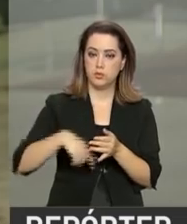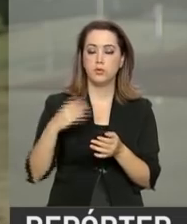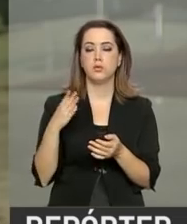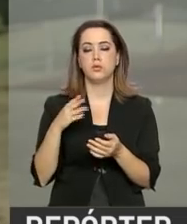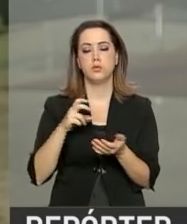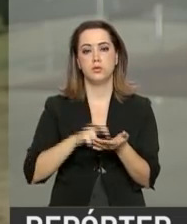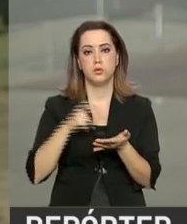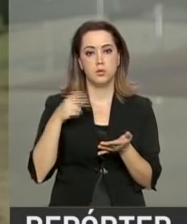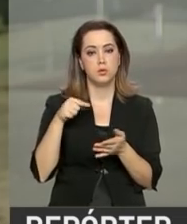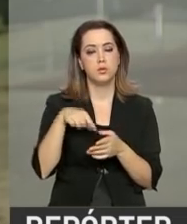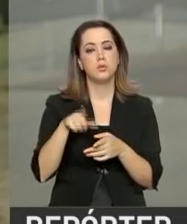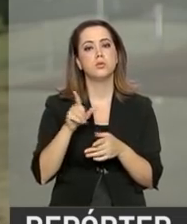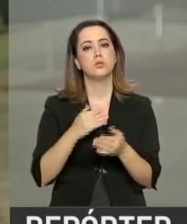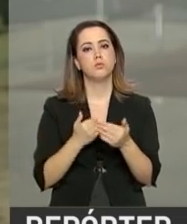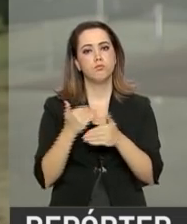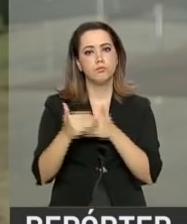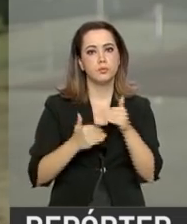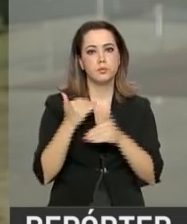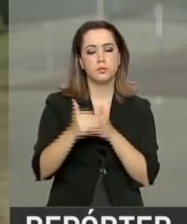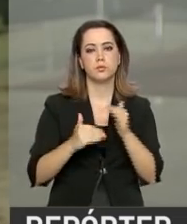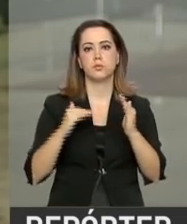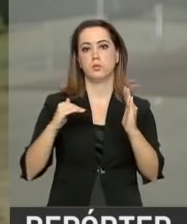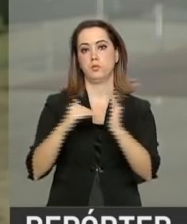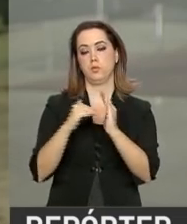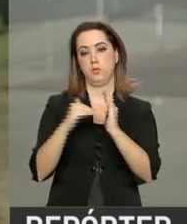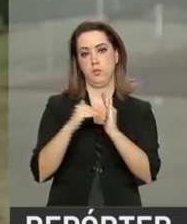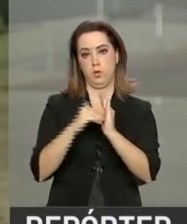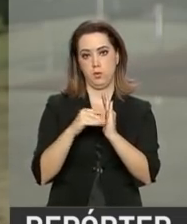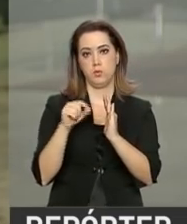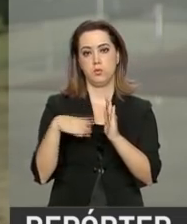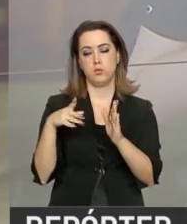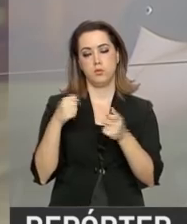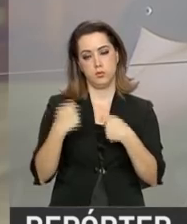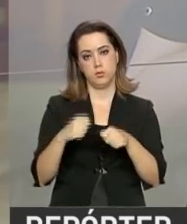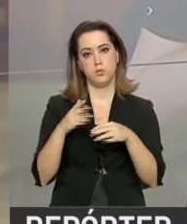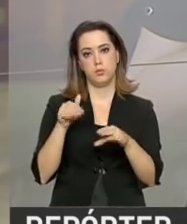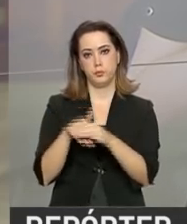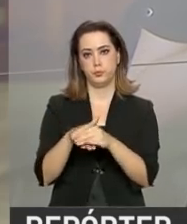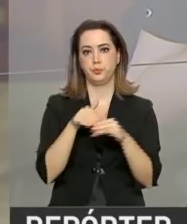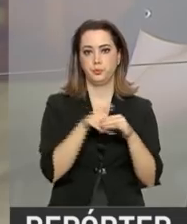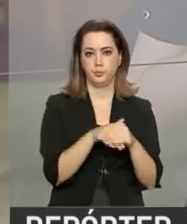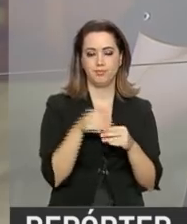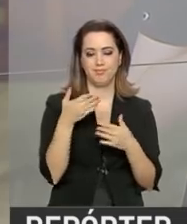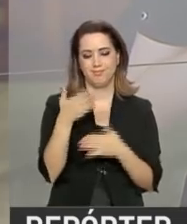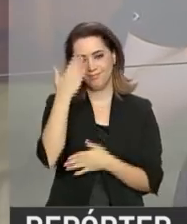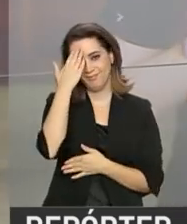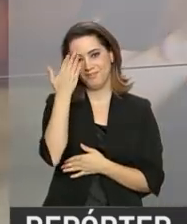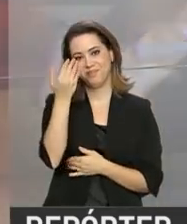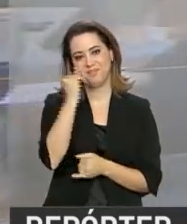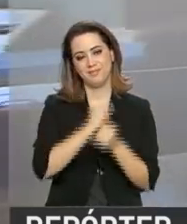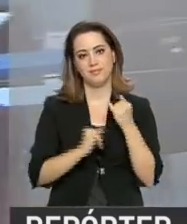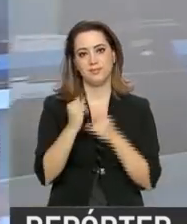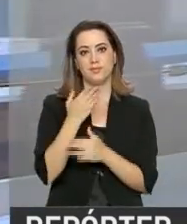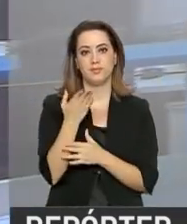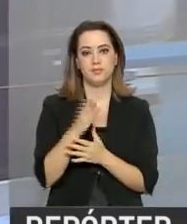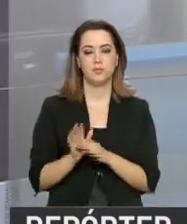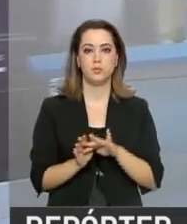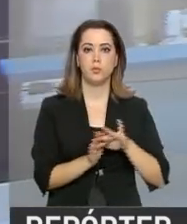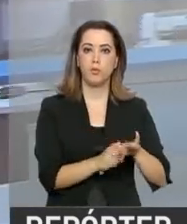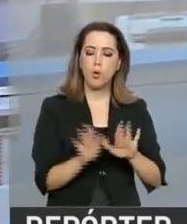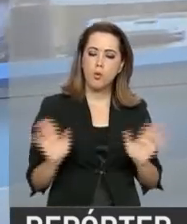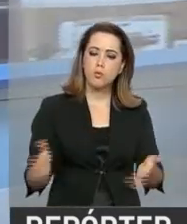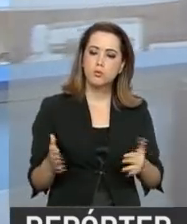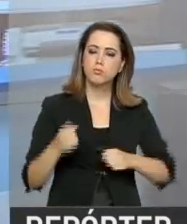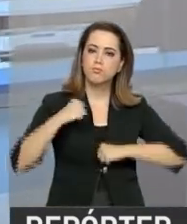deputados e deve seguir para o Senado para votação Leandro Obrigado Carol pelas informações e a produção industrial